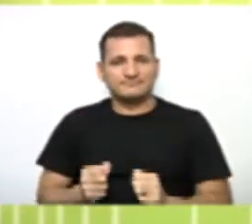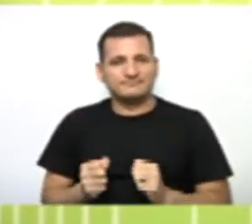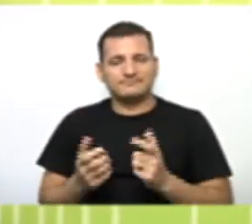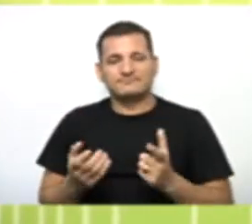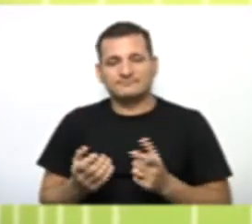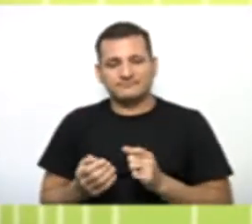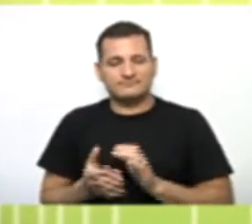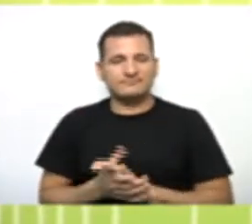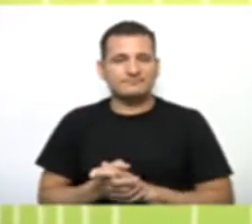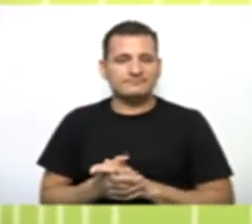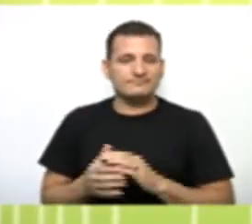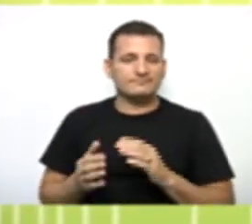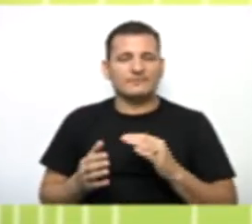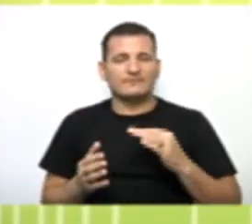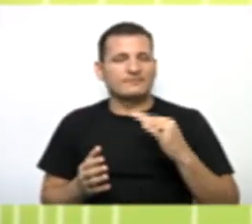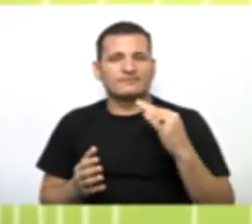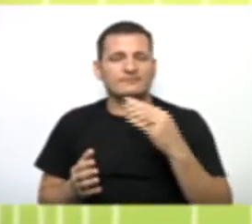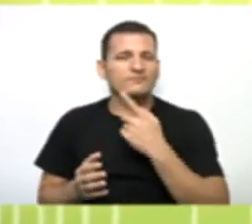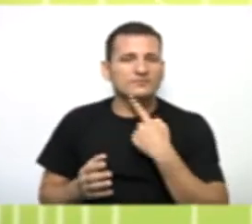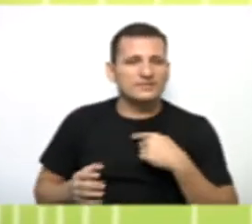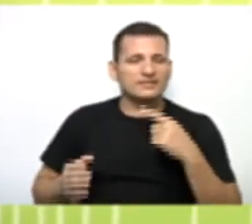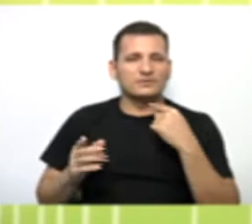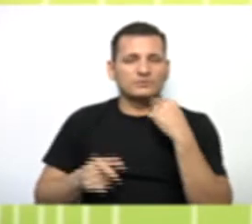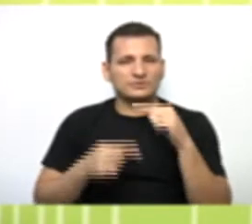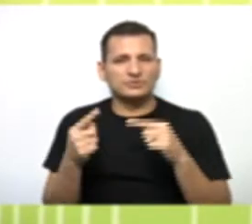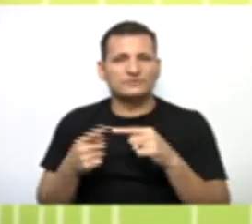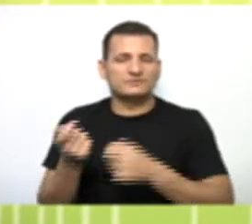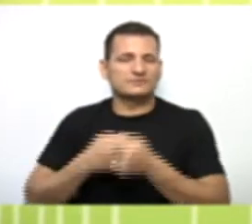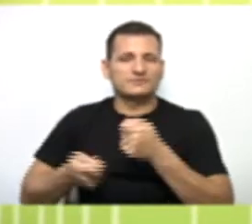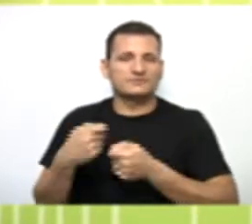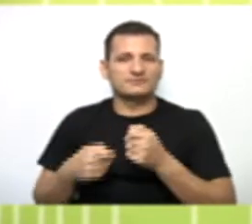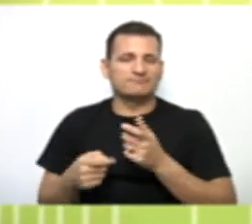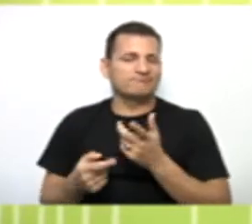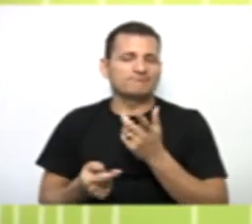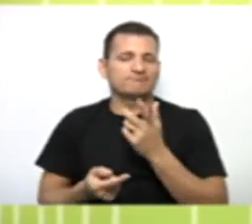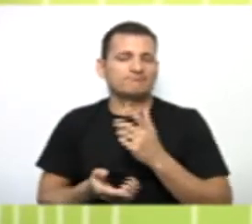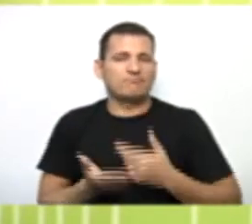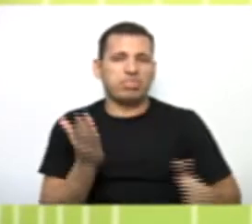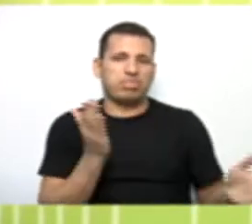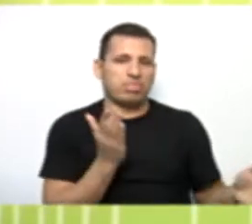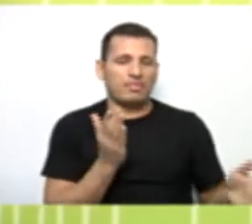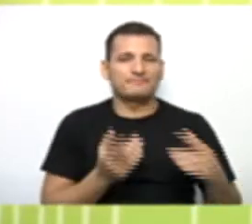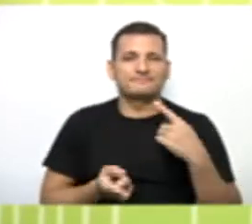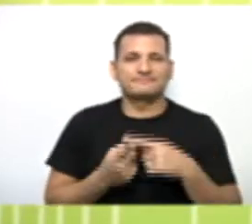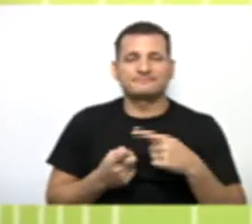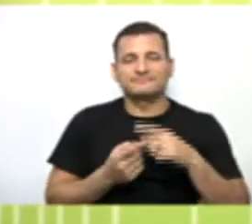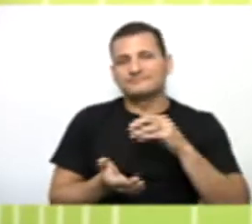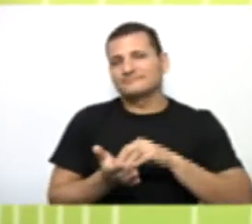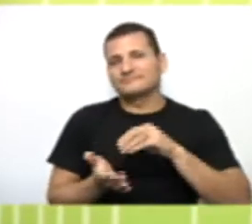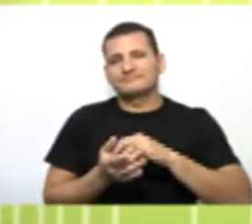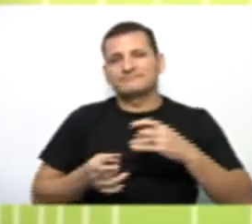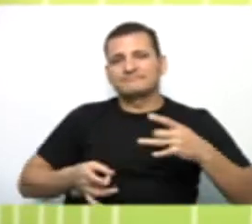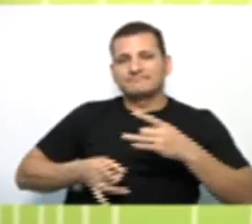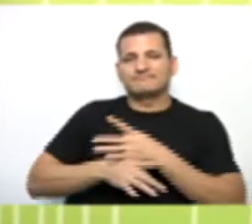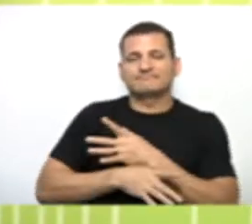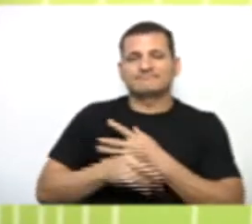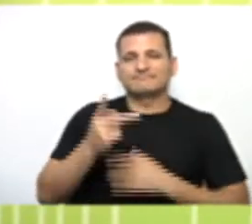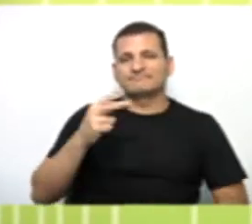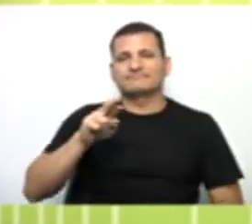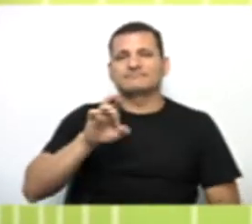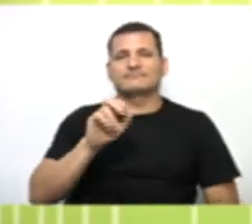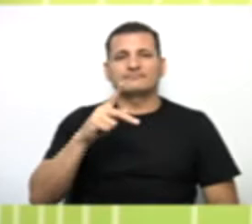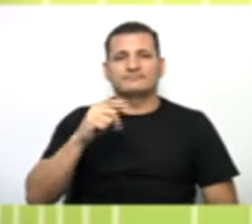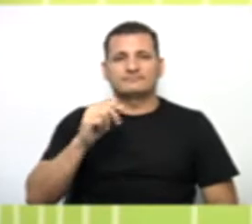toda, né, aquela vontade ou aquele objetivo para a negociação vai por água abaixo pela falta de uma preparação, tá